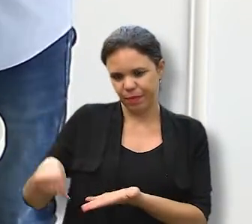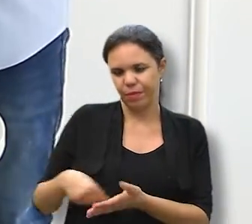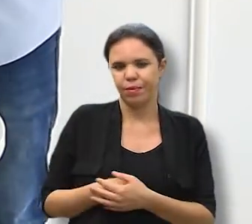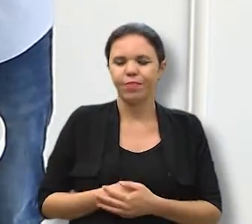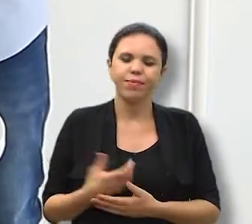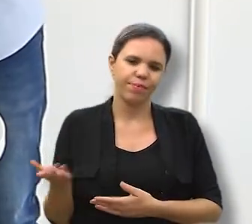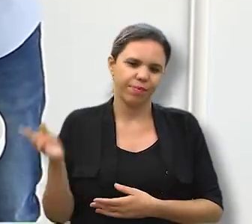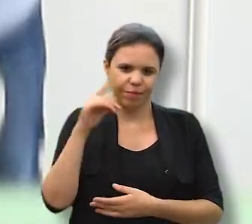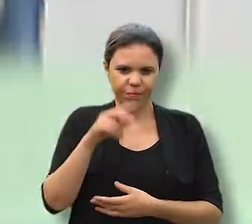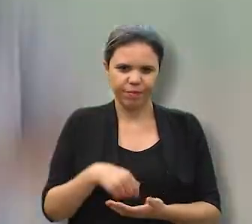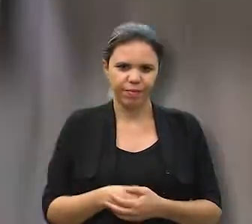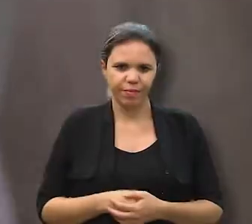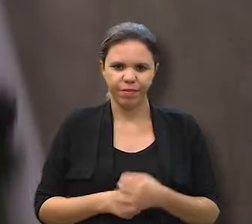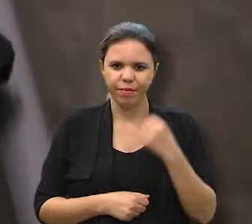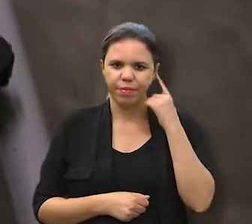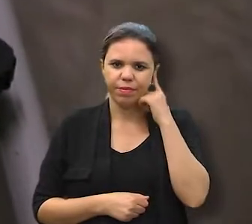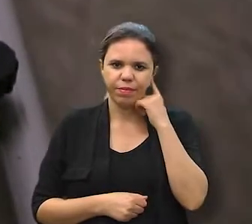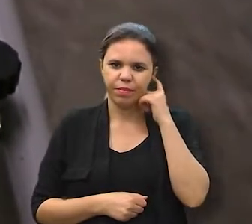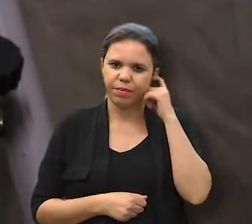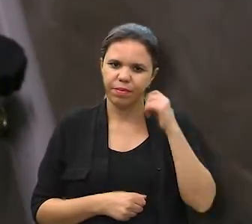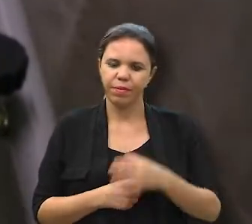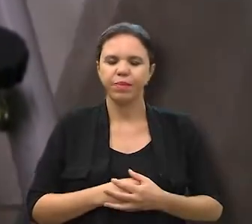Então, gente, olha aí.